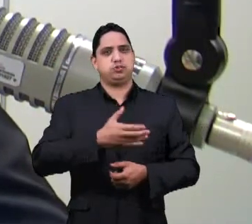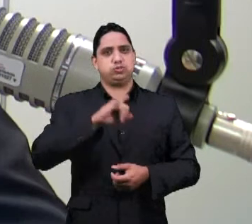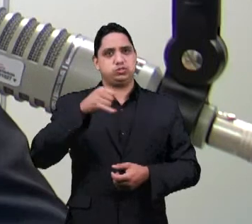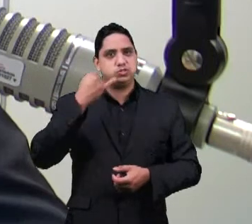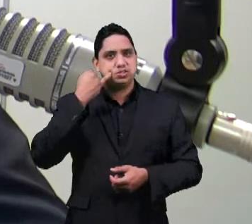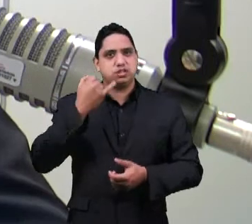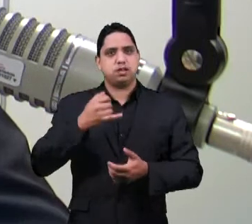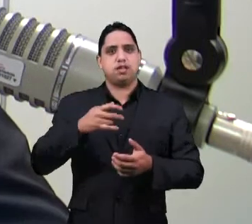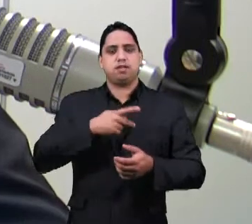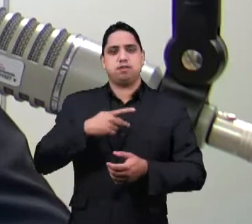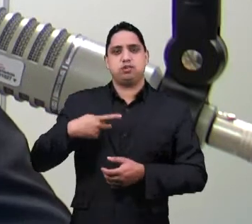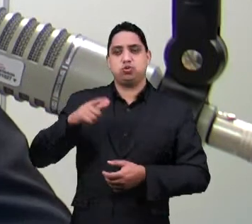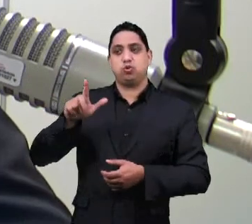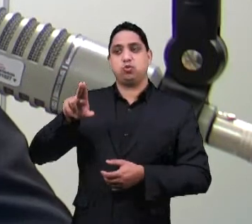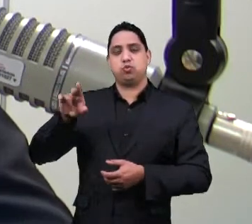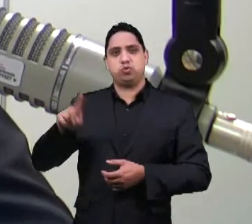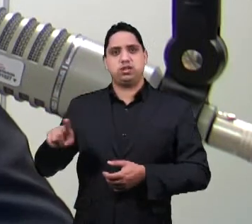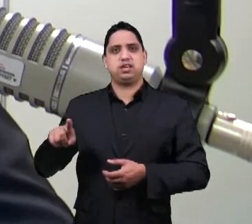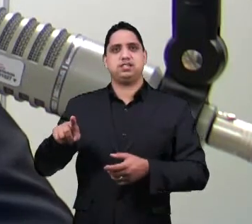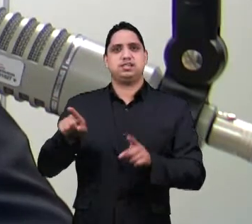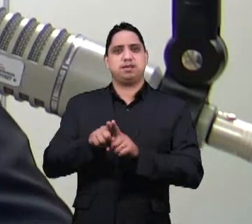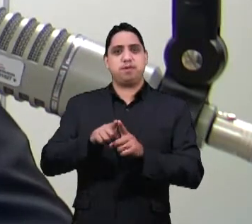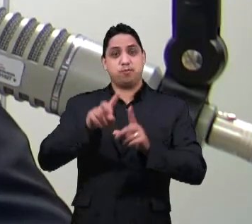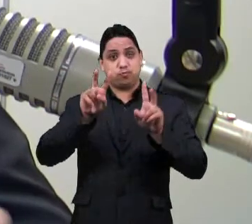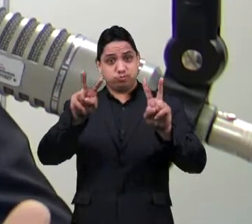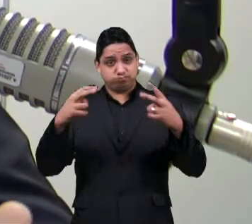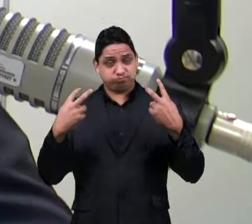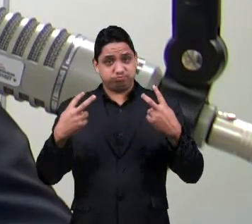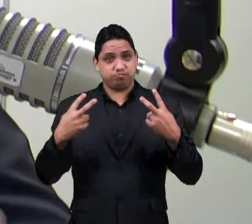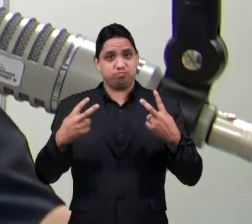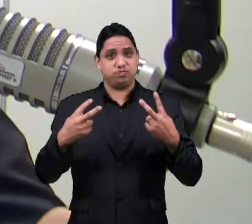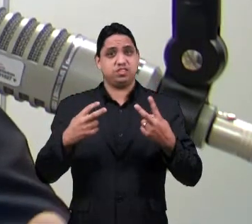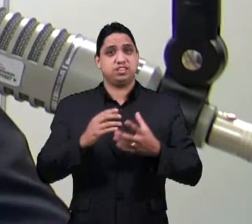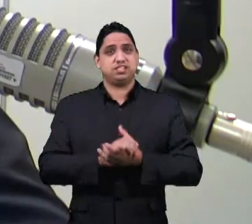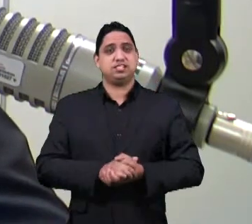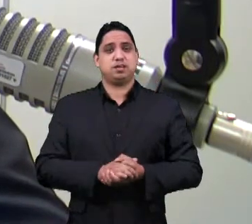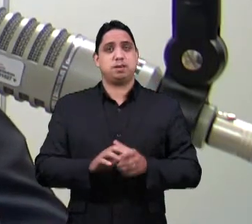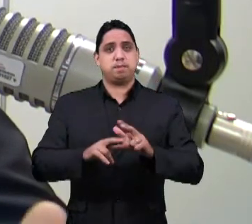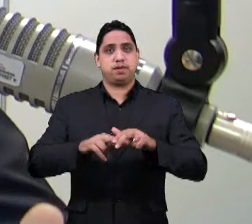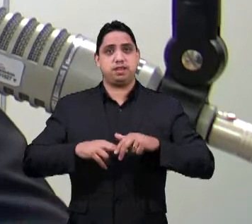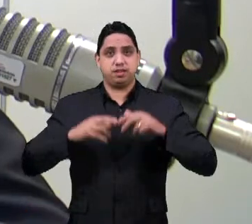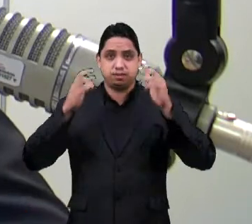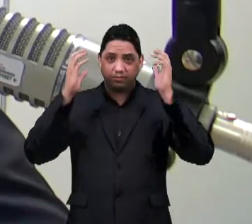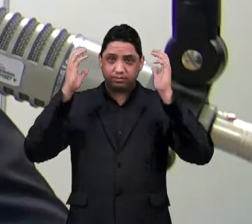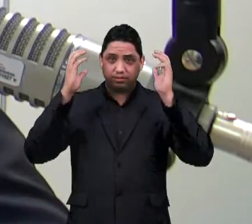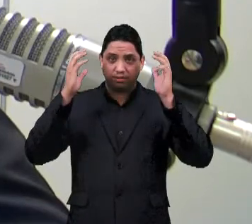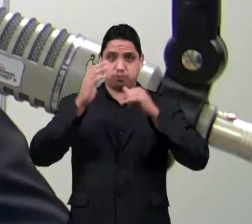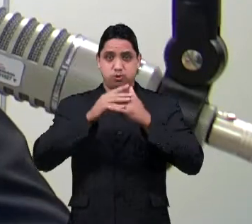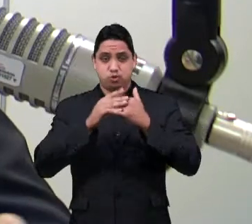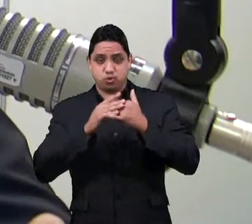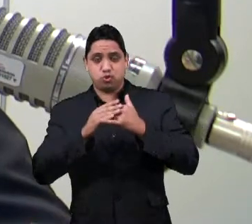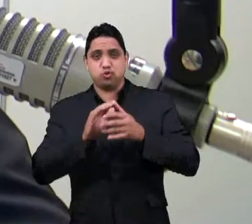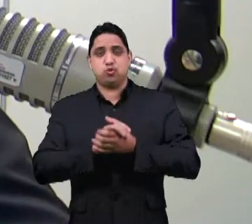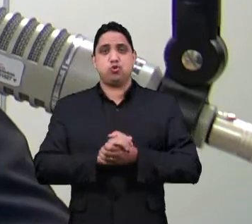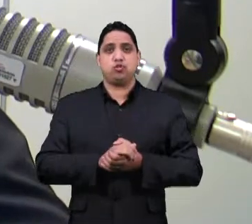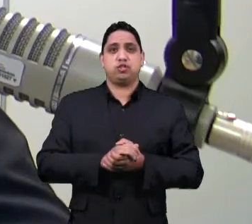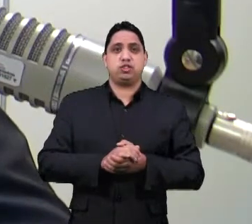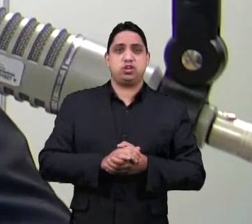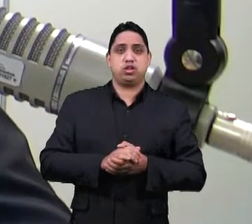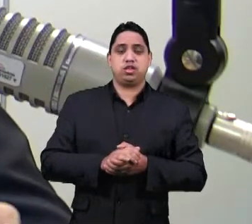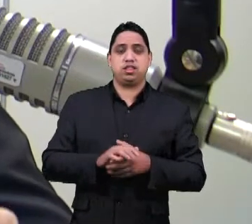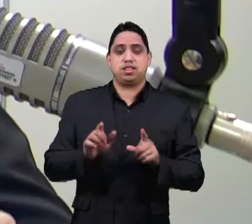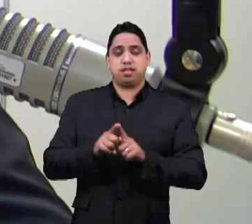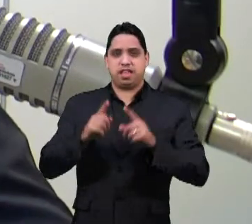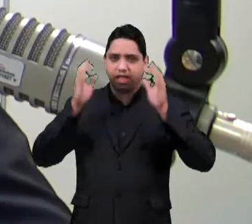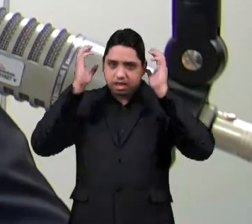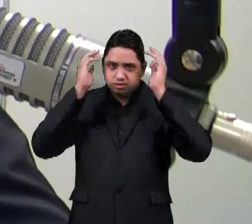nossos queridos, amados irmãos, ouvintes e também que estão nos vendo, né, pela Rádio Manaim, estão nos vendo pela TV Web Manaim, nos ouvindo pela Rádio